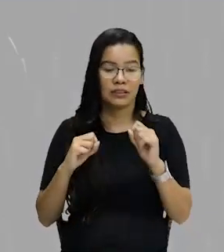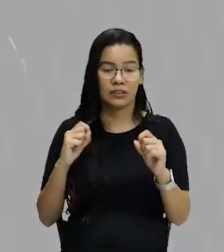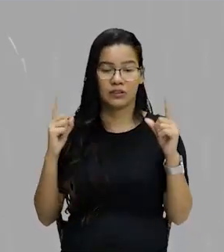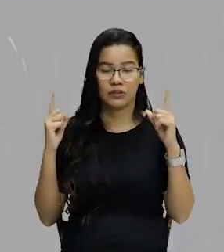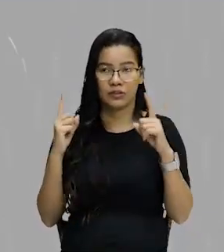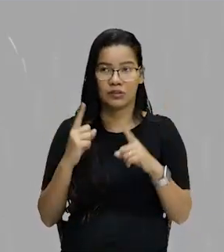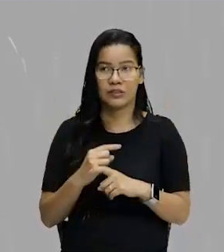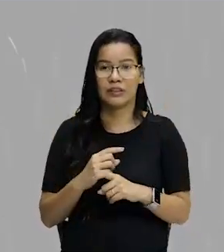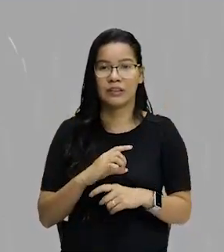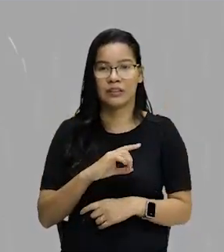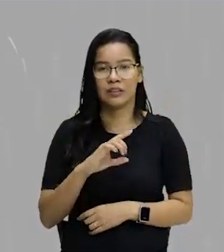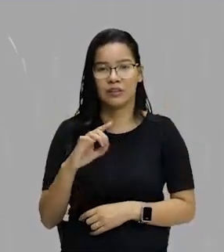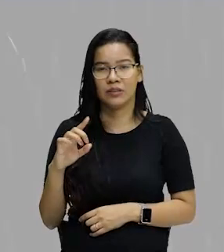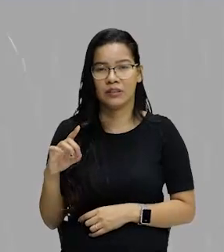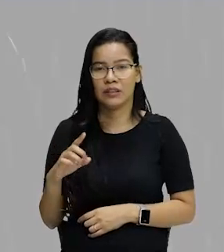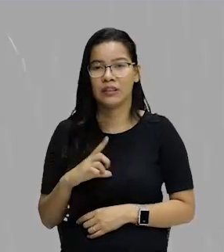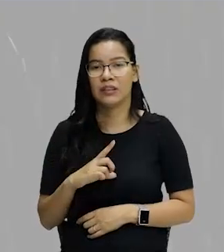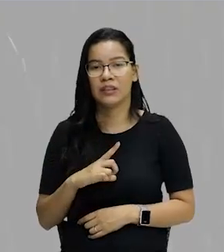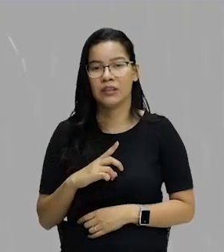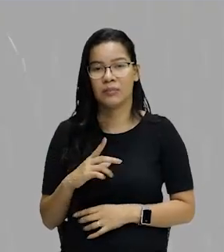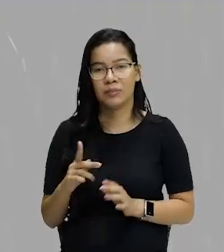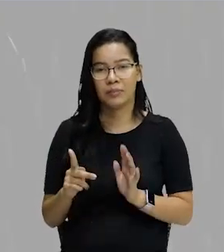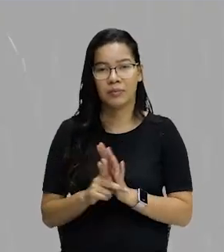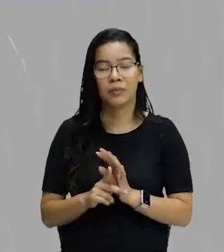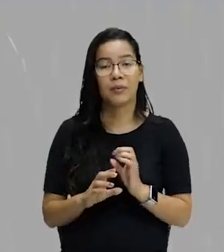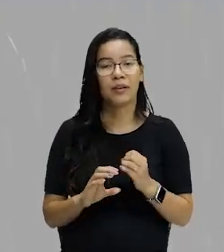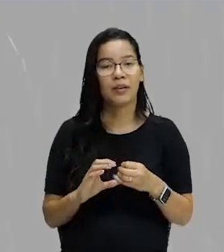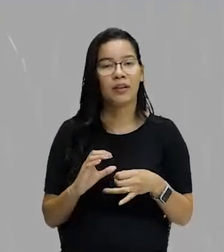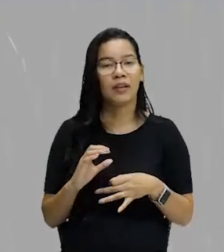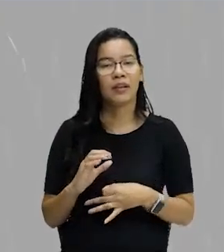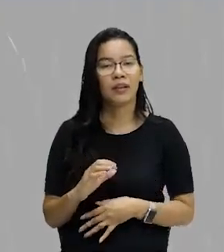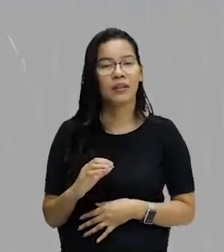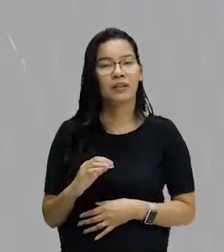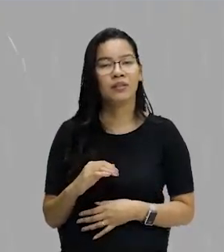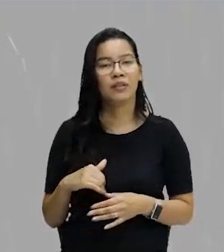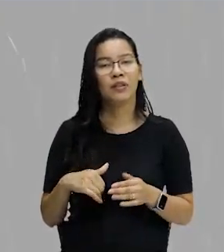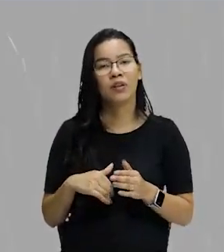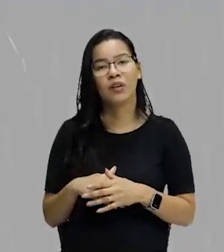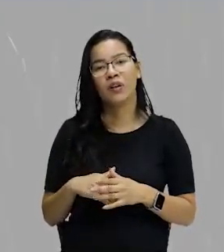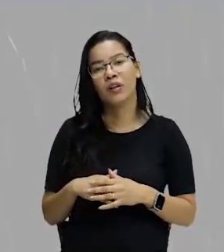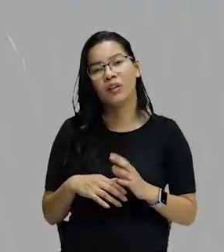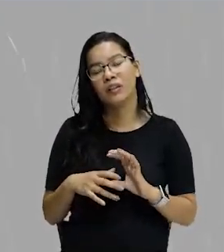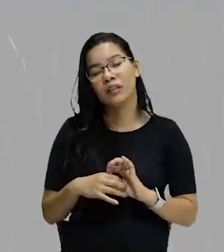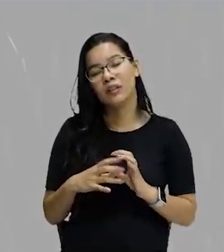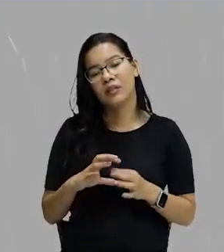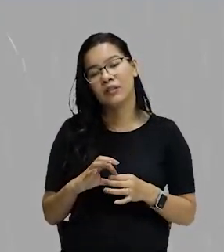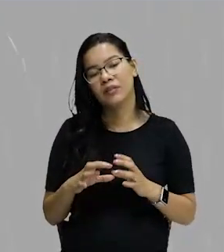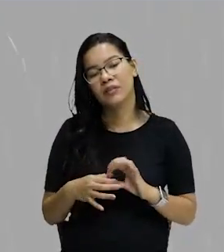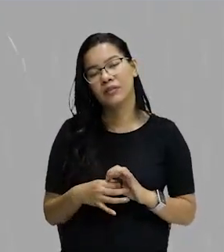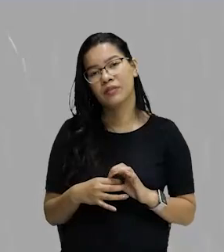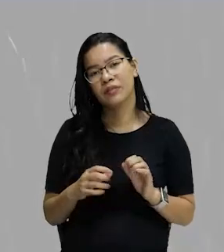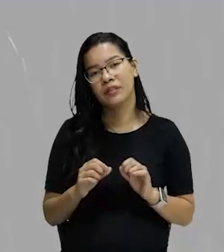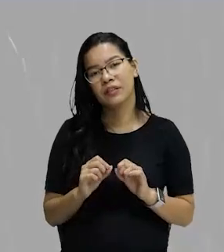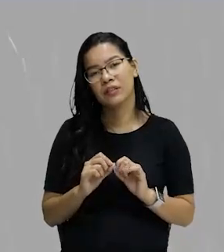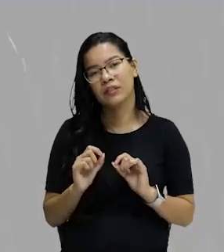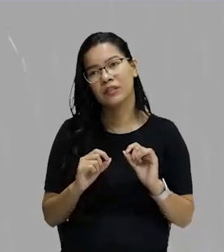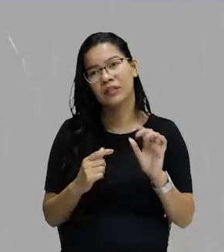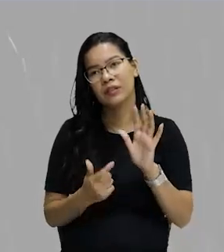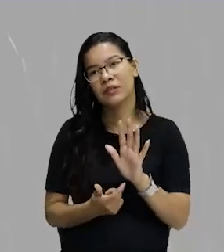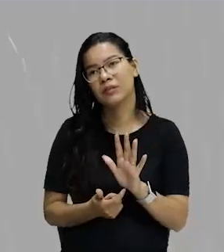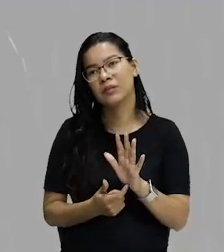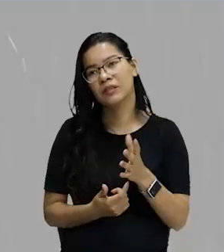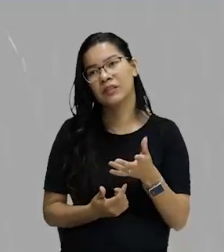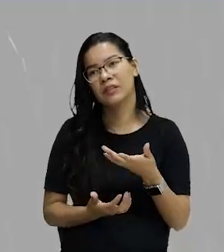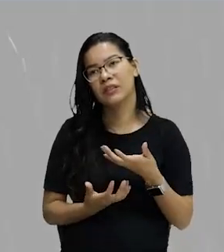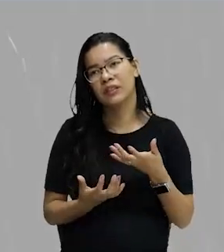dificuldade. Cada um tem a sua característica. Aí nos Jogos Olímpicos eles fizeram isso aqui. Porque os Jogos Olímpicos quer o quê? Quer